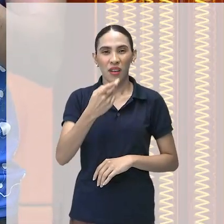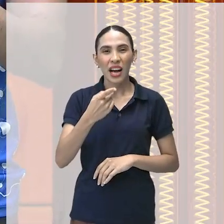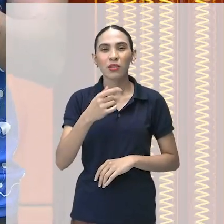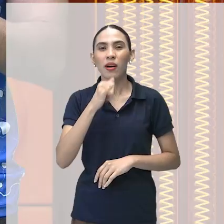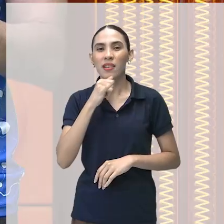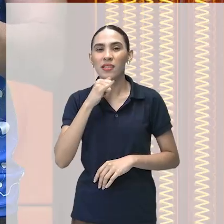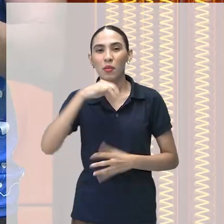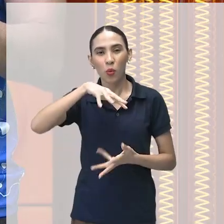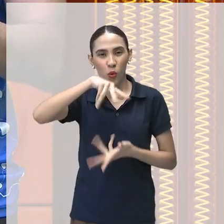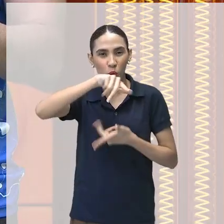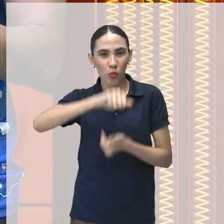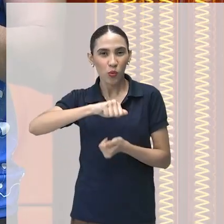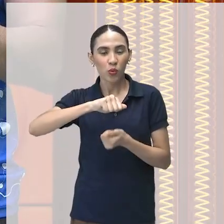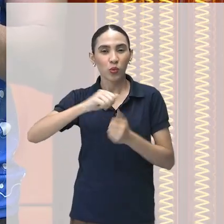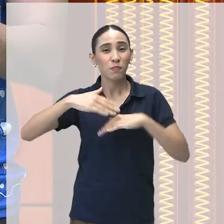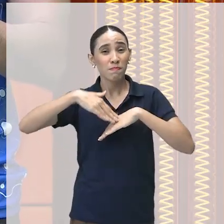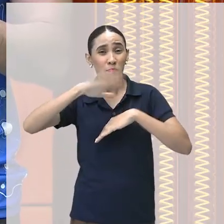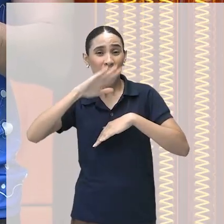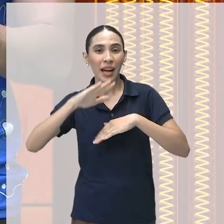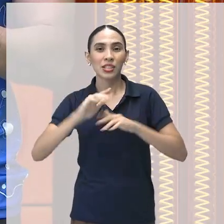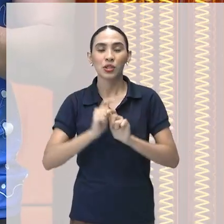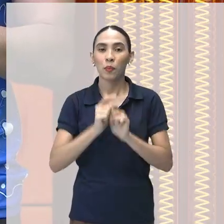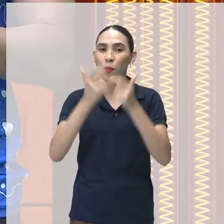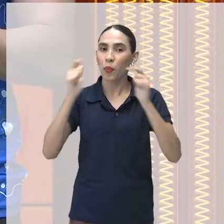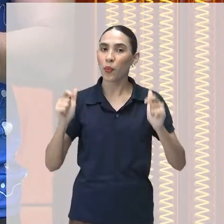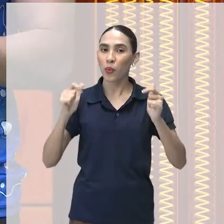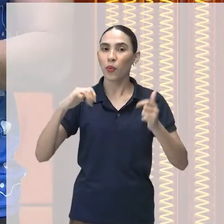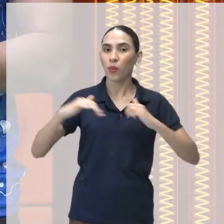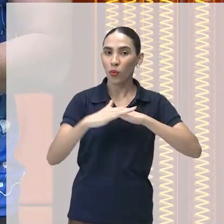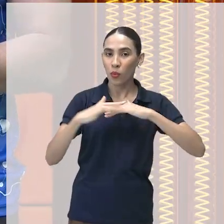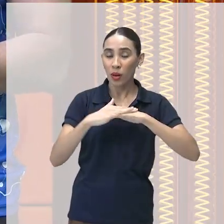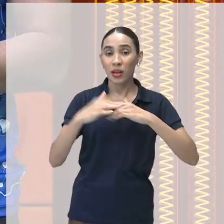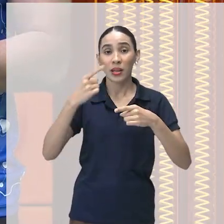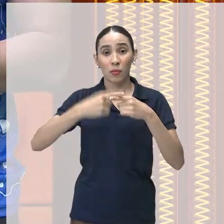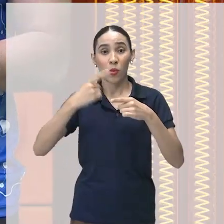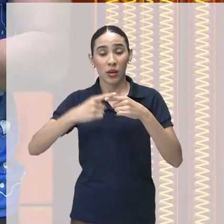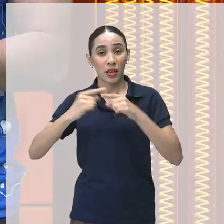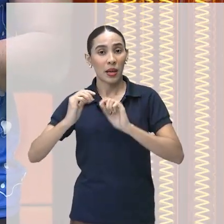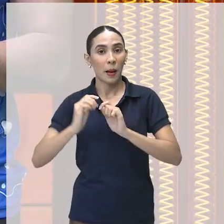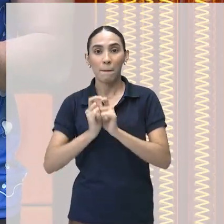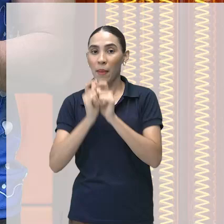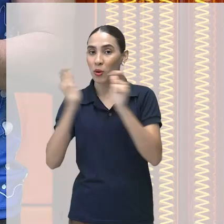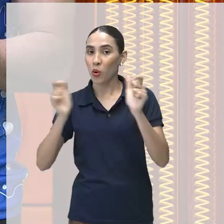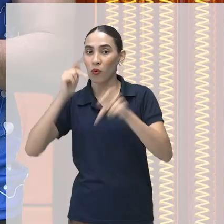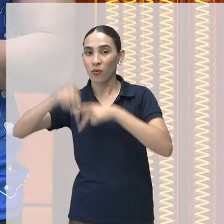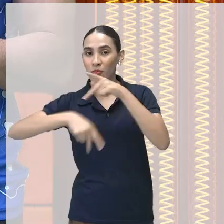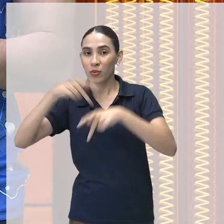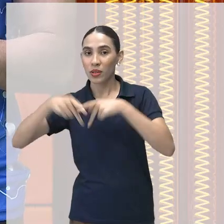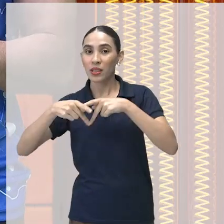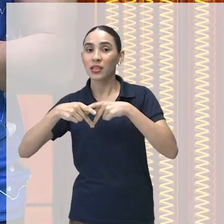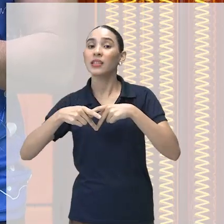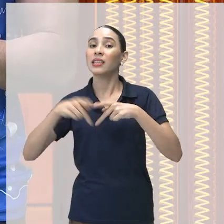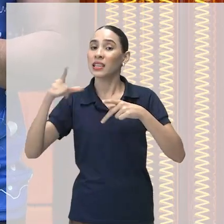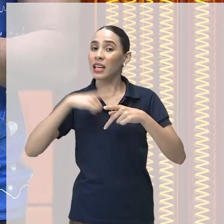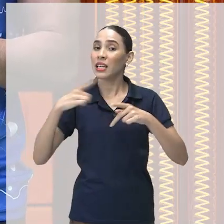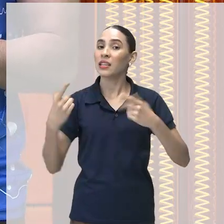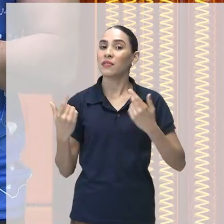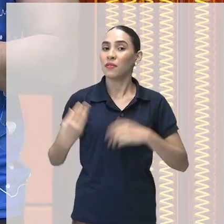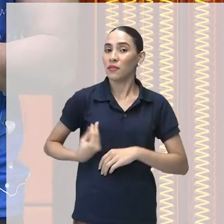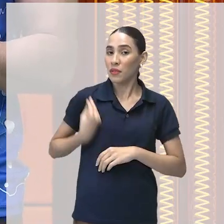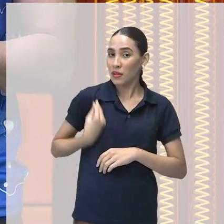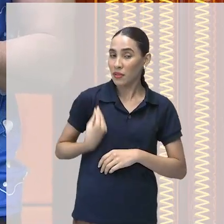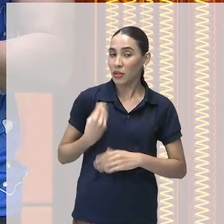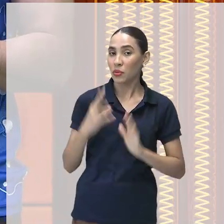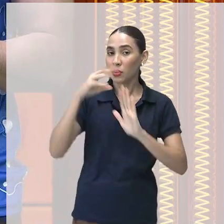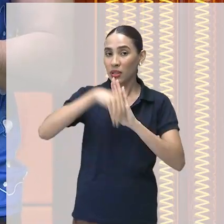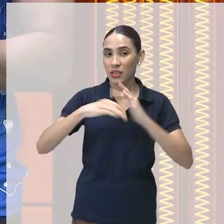tem se tornado predominantemente urbano, é que a maior parte da população ela está vivendo em cidades. Na